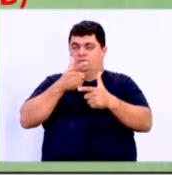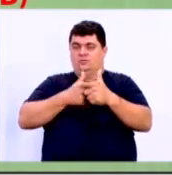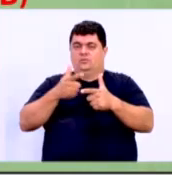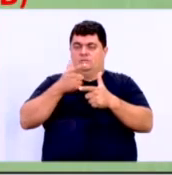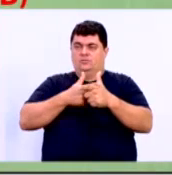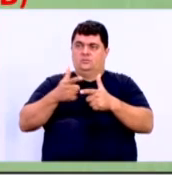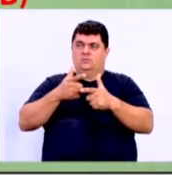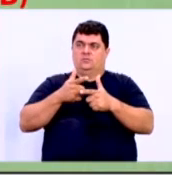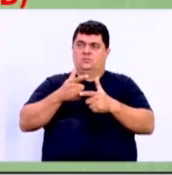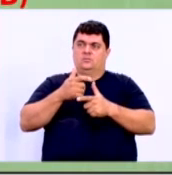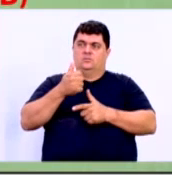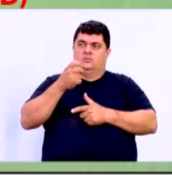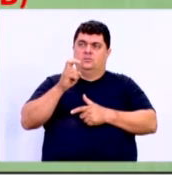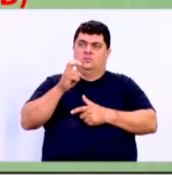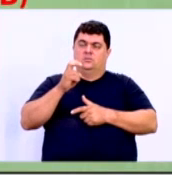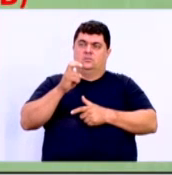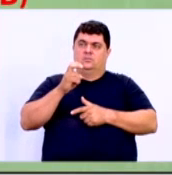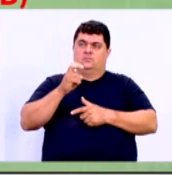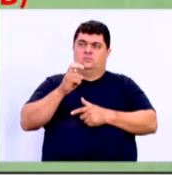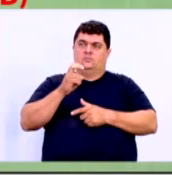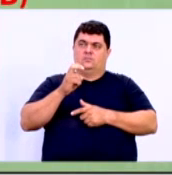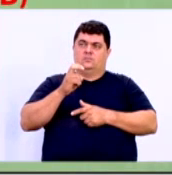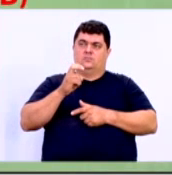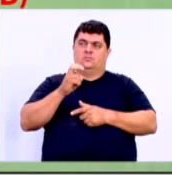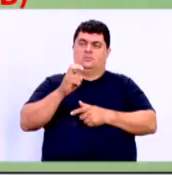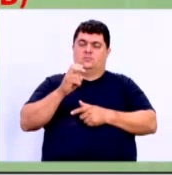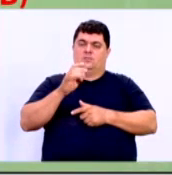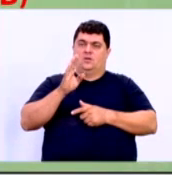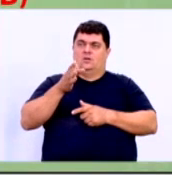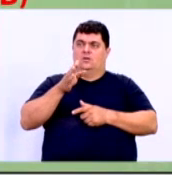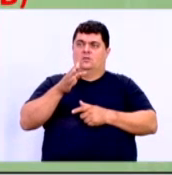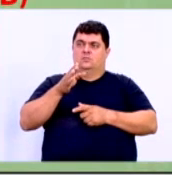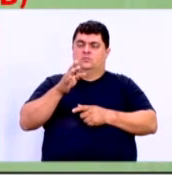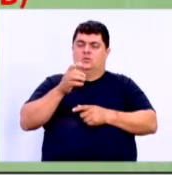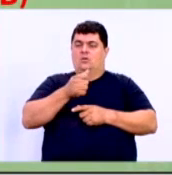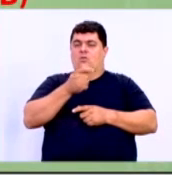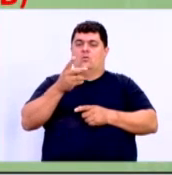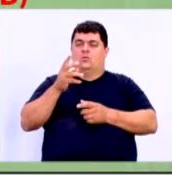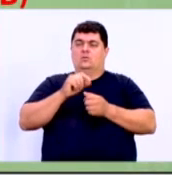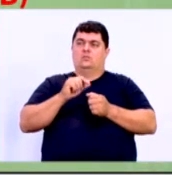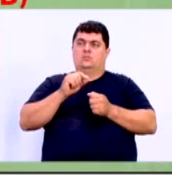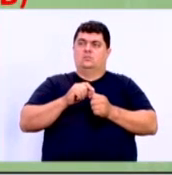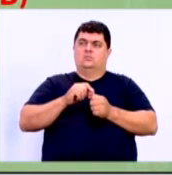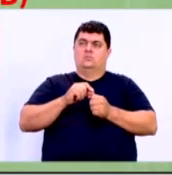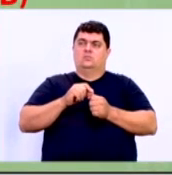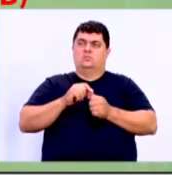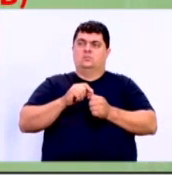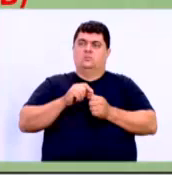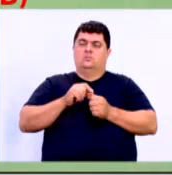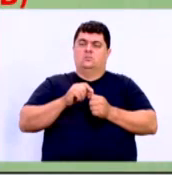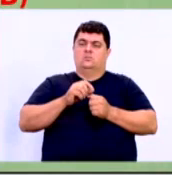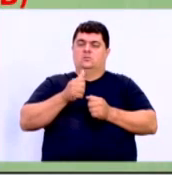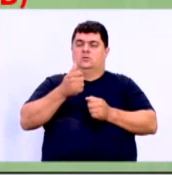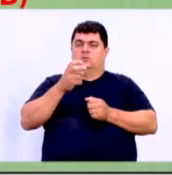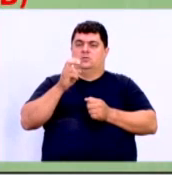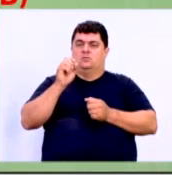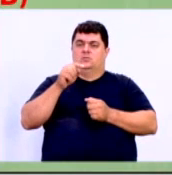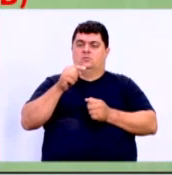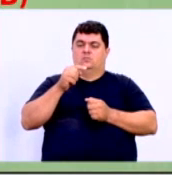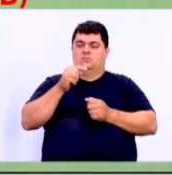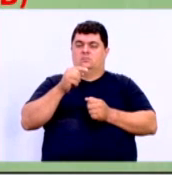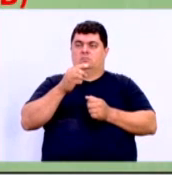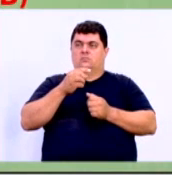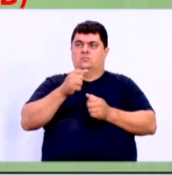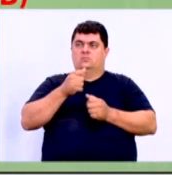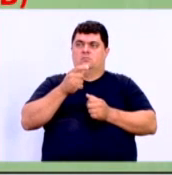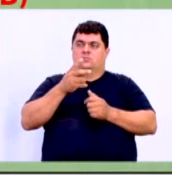manutenção da máquina foi 15.000 e o meu sistema de rateio é por quantidade produzida, então o que eu faço? 15.000 dividido pela